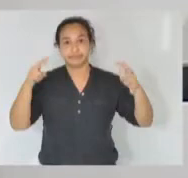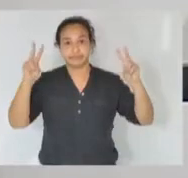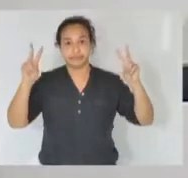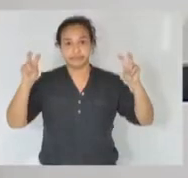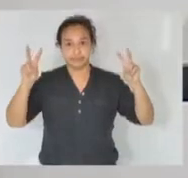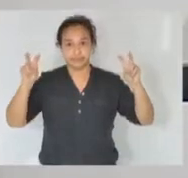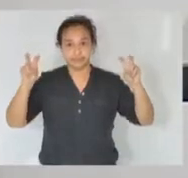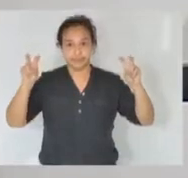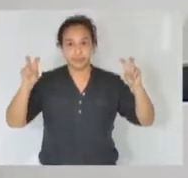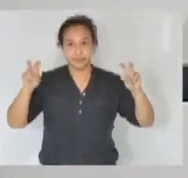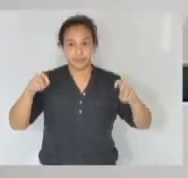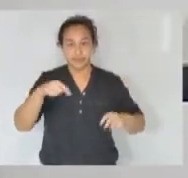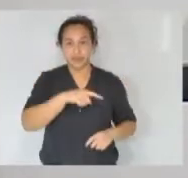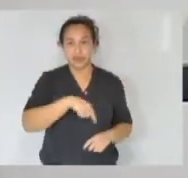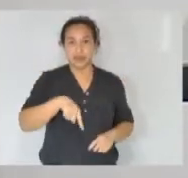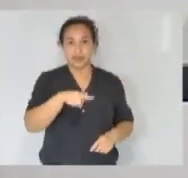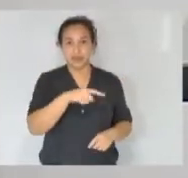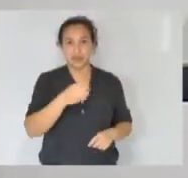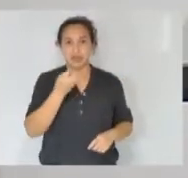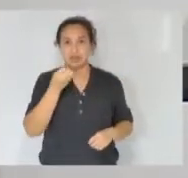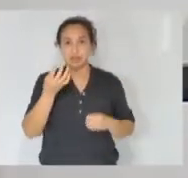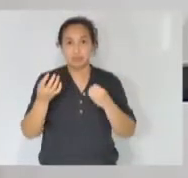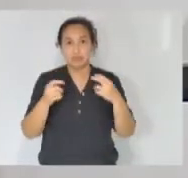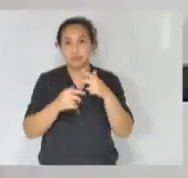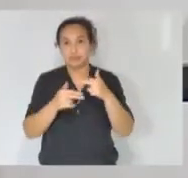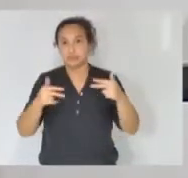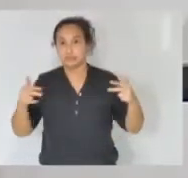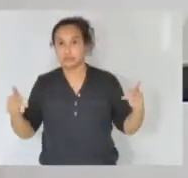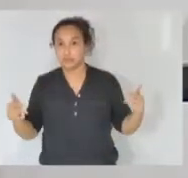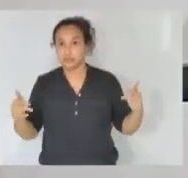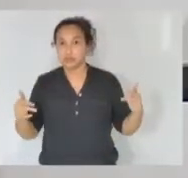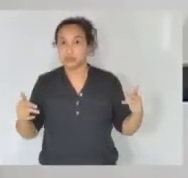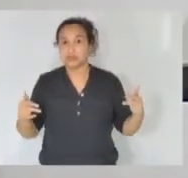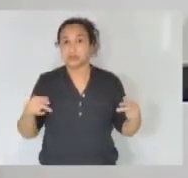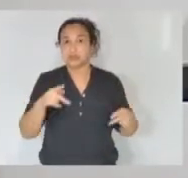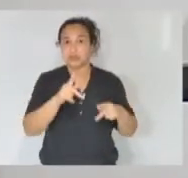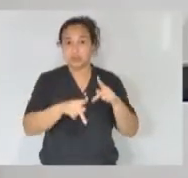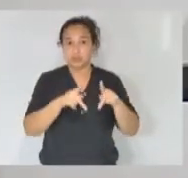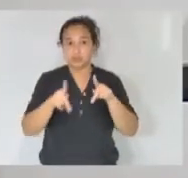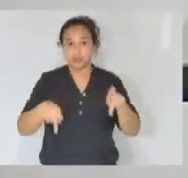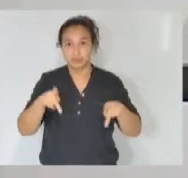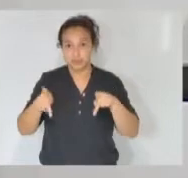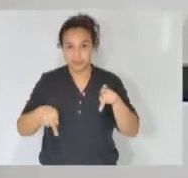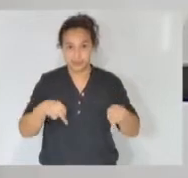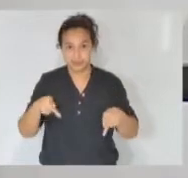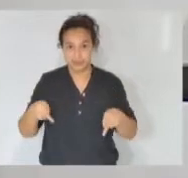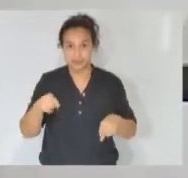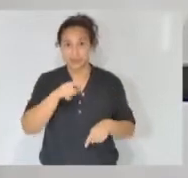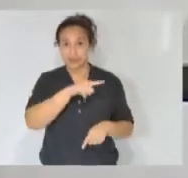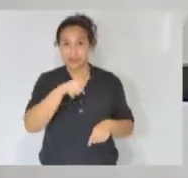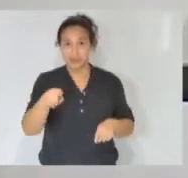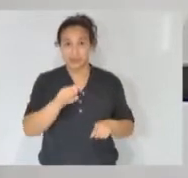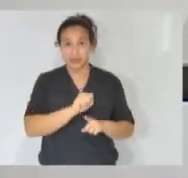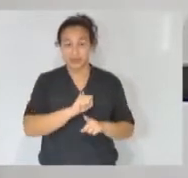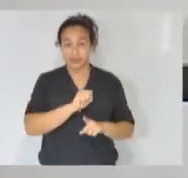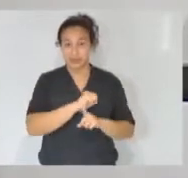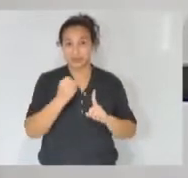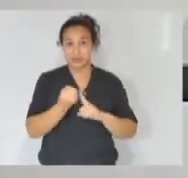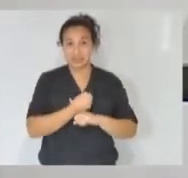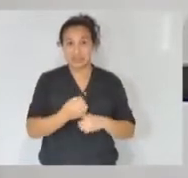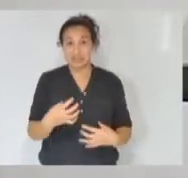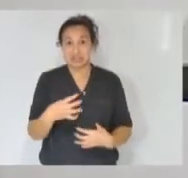que os benefícios são difusos na população, isso é, o cidadão às vezes não vai sentir, não